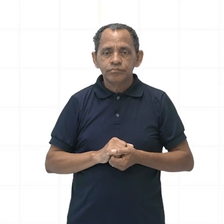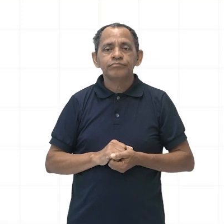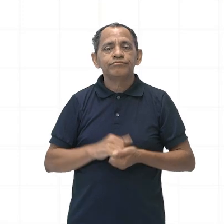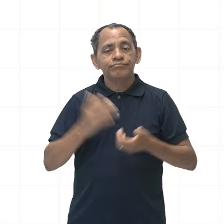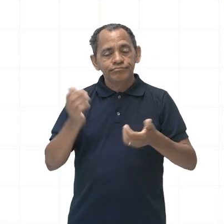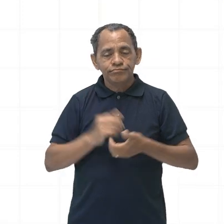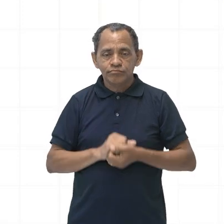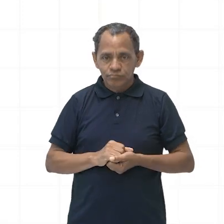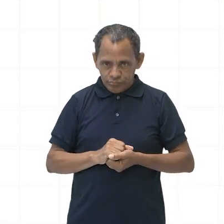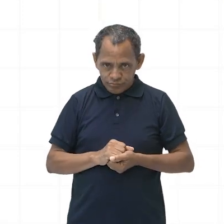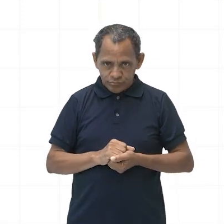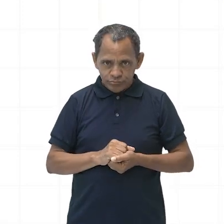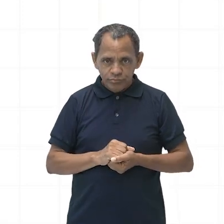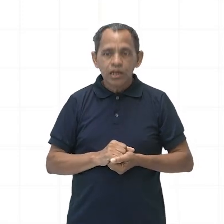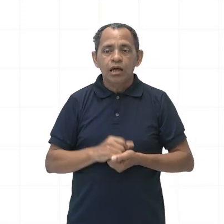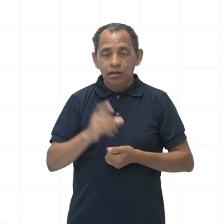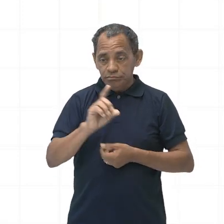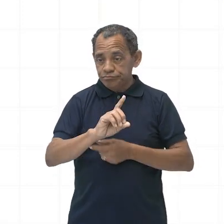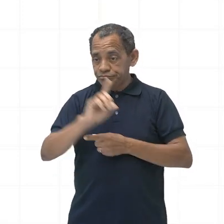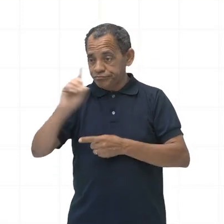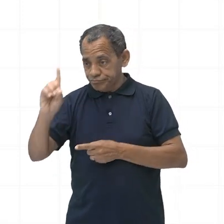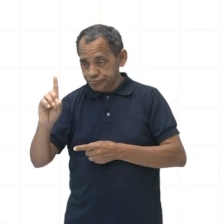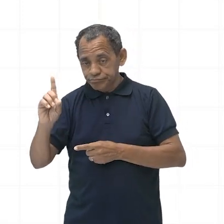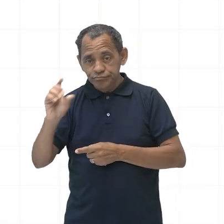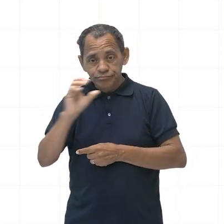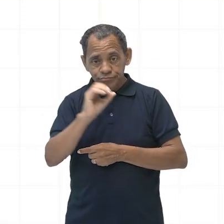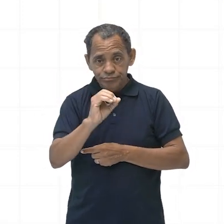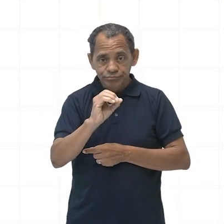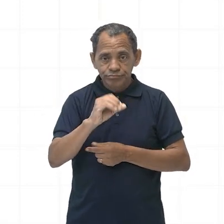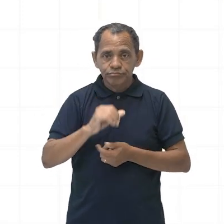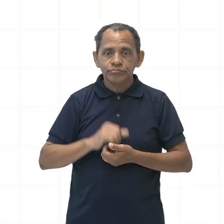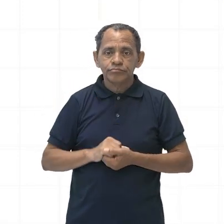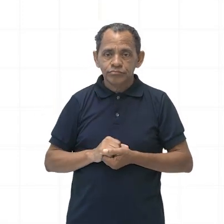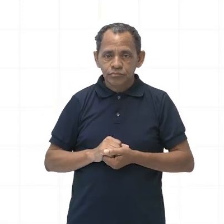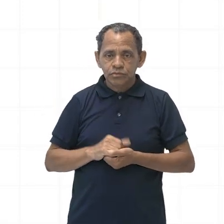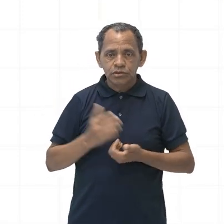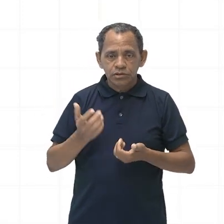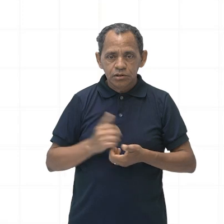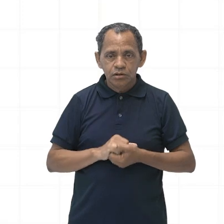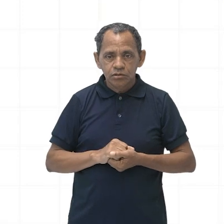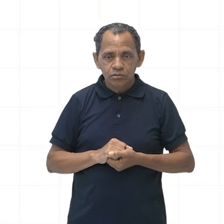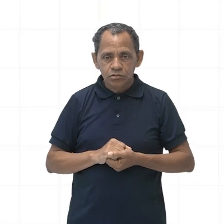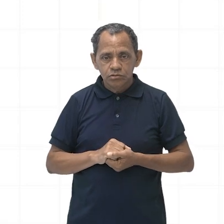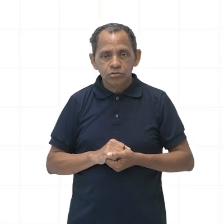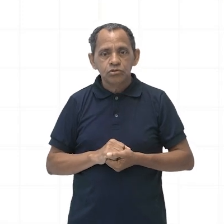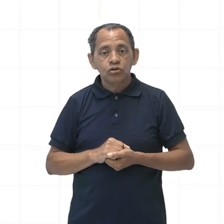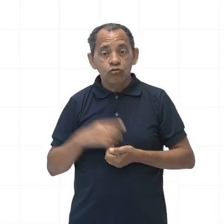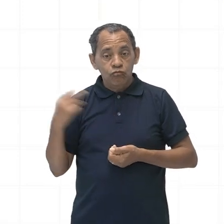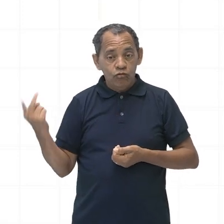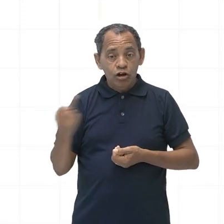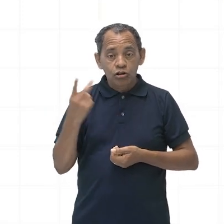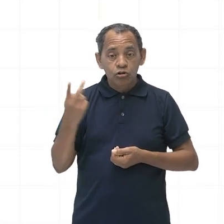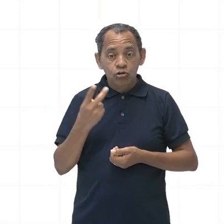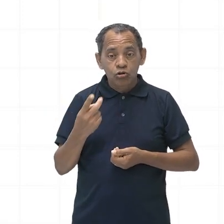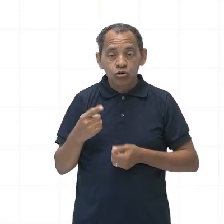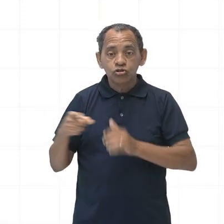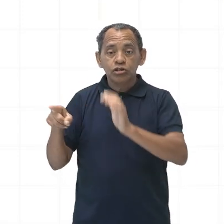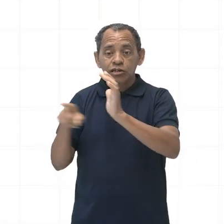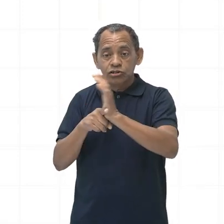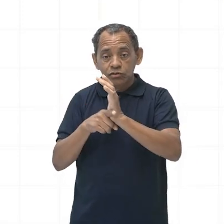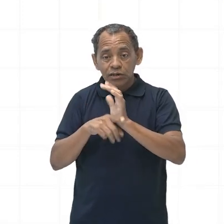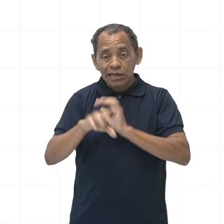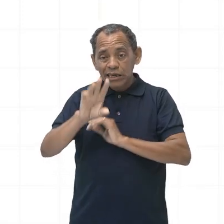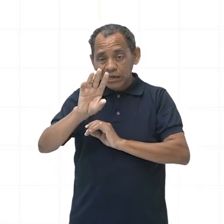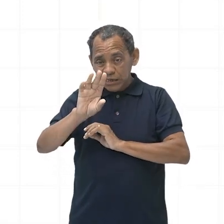0. Se ele está à direita do 0, então os valores são negativos. E cada valorzinho desse equivale